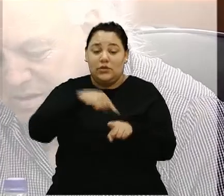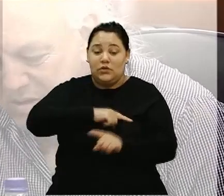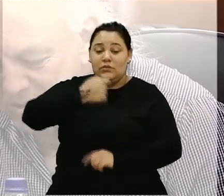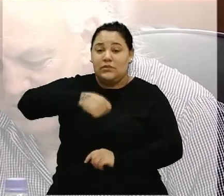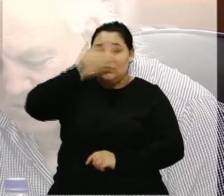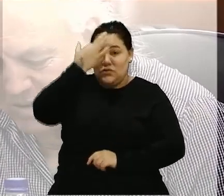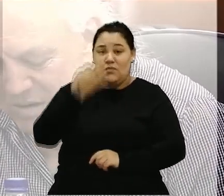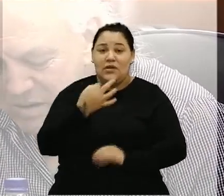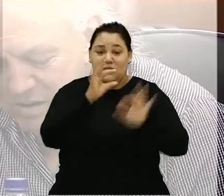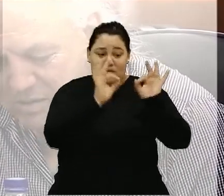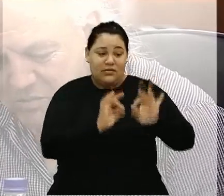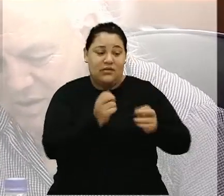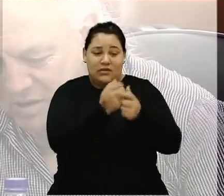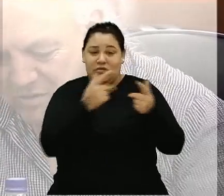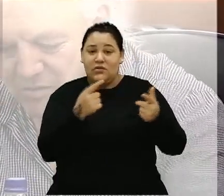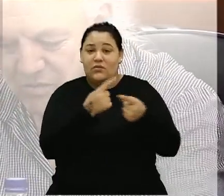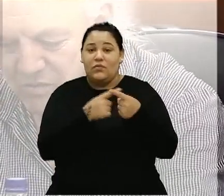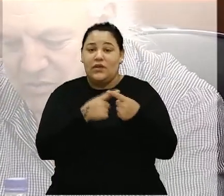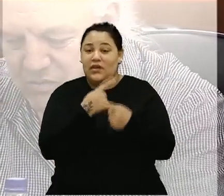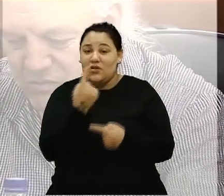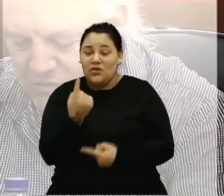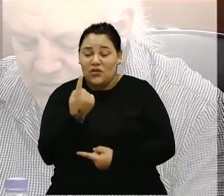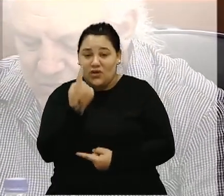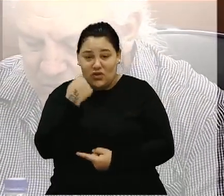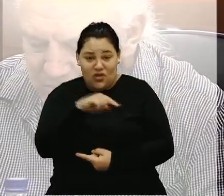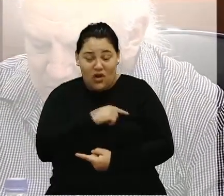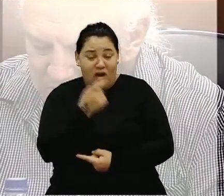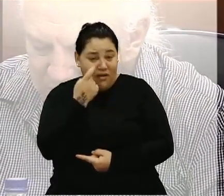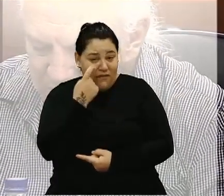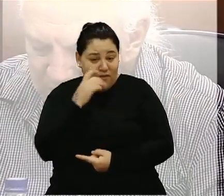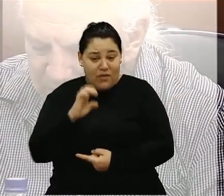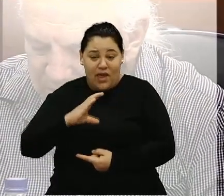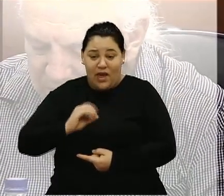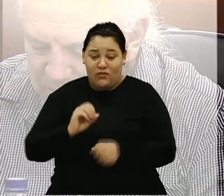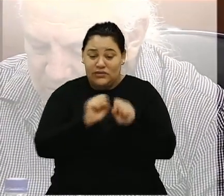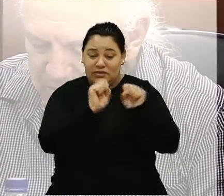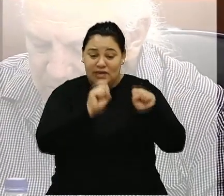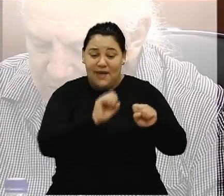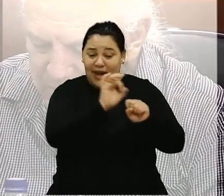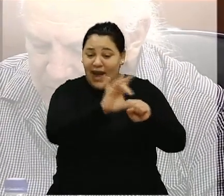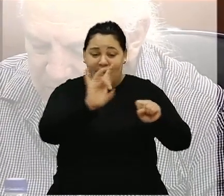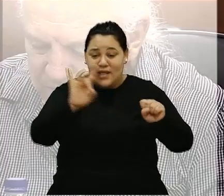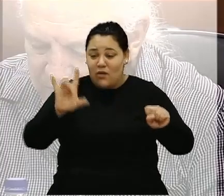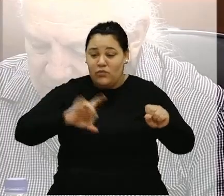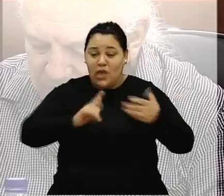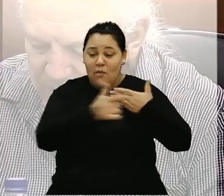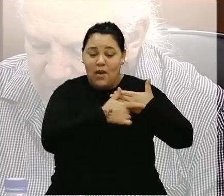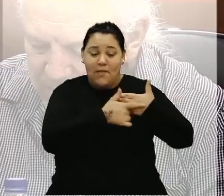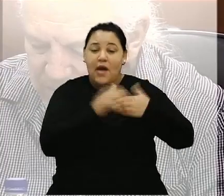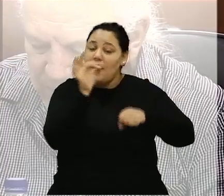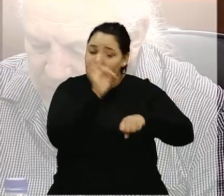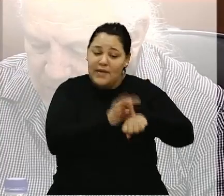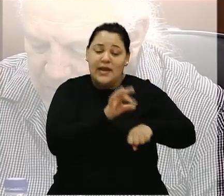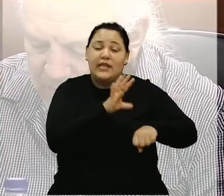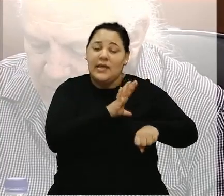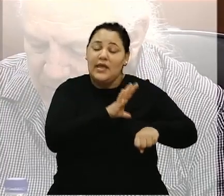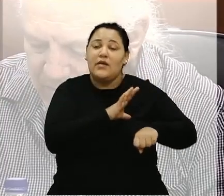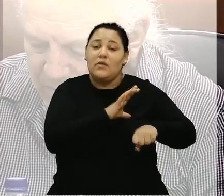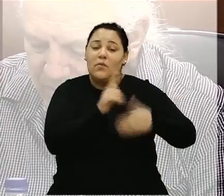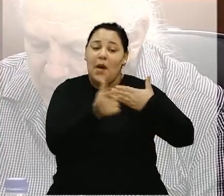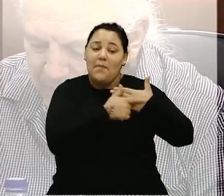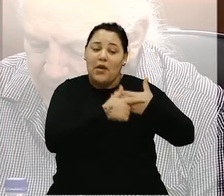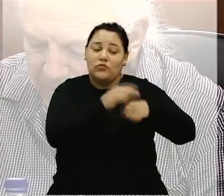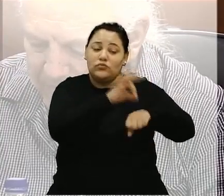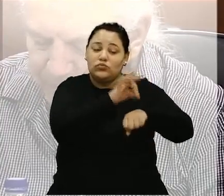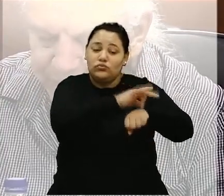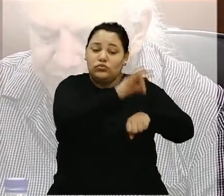isso. Que nós vemos no ecossistema, que cada um tem a sua função. E as abelhas têm a dela de polinizar e garantir